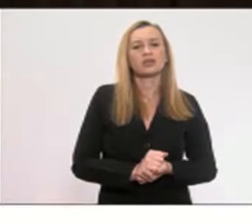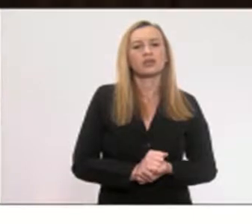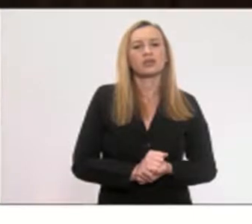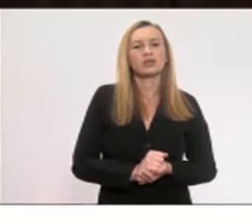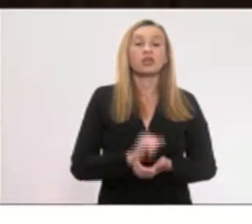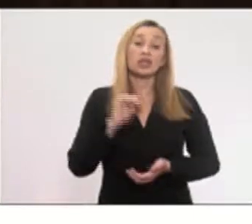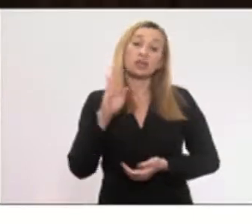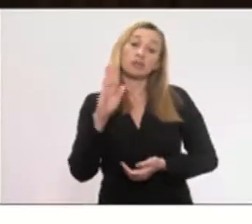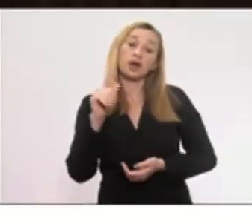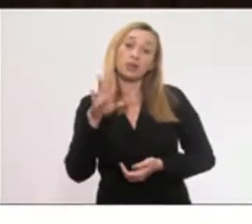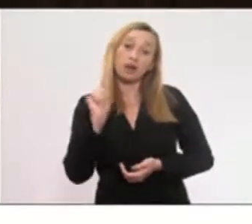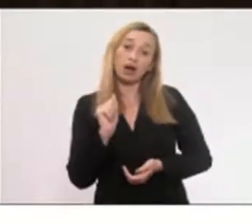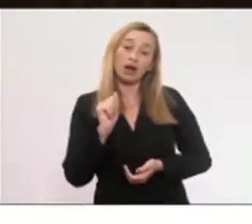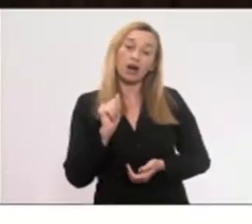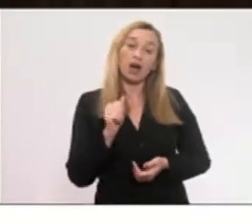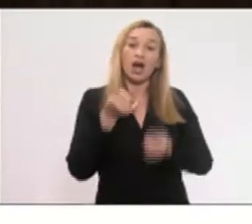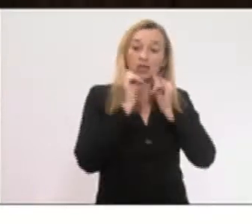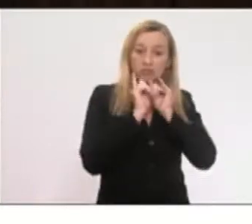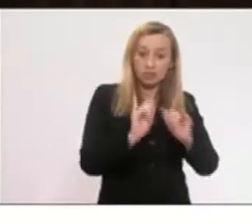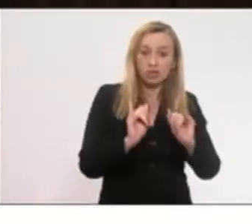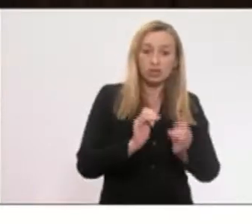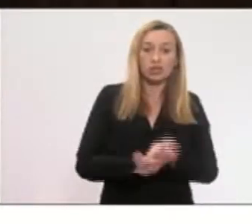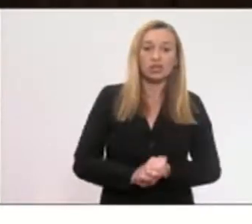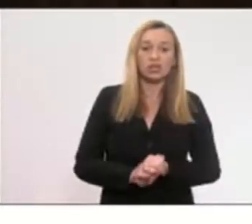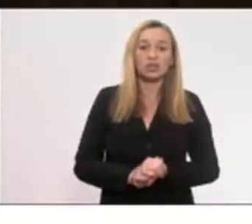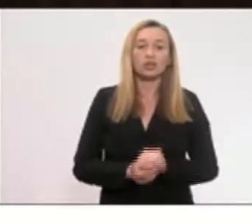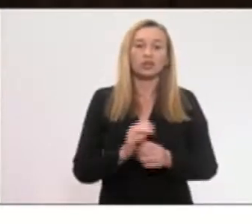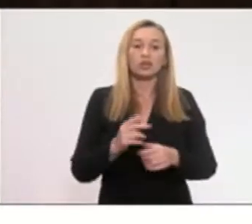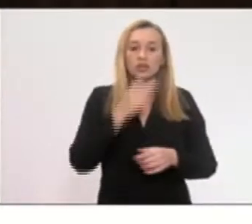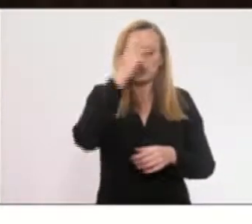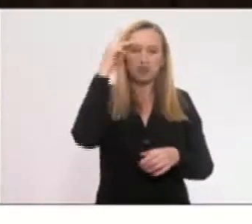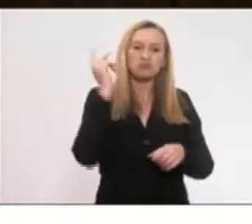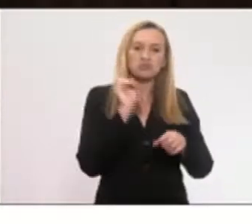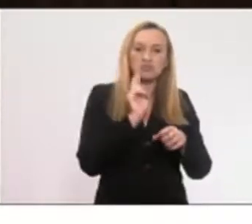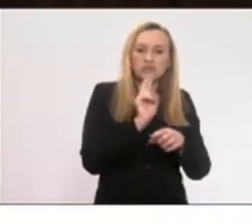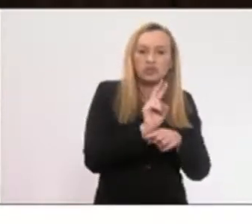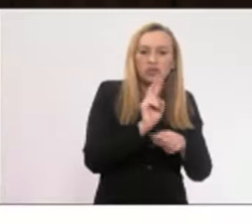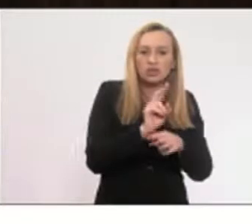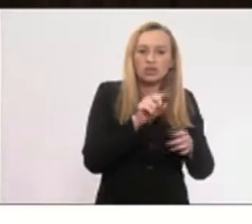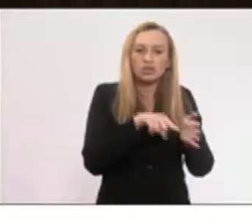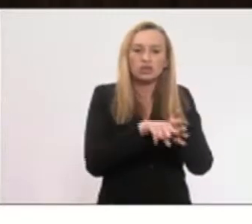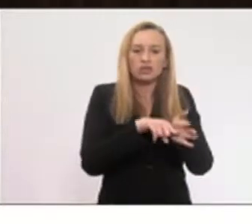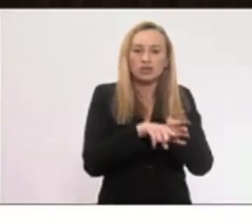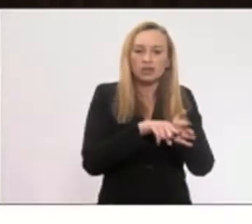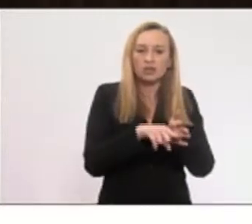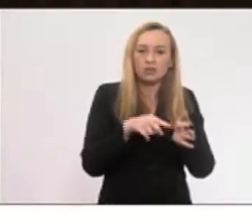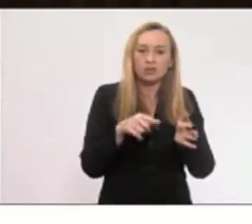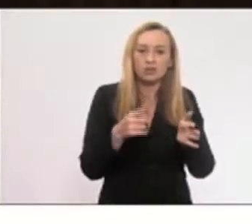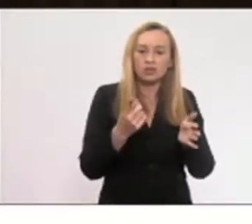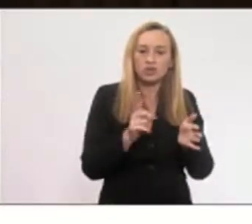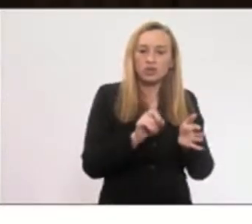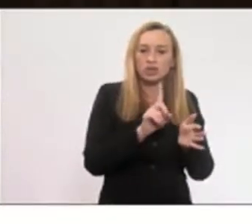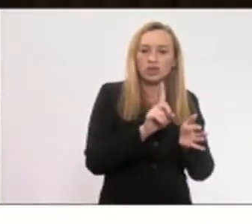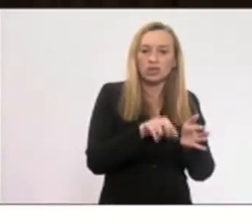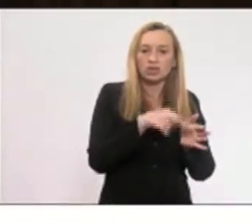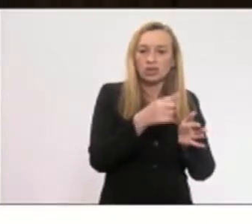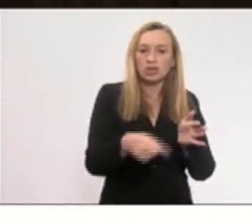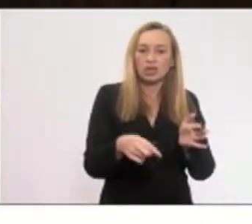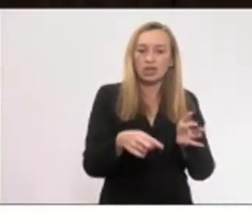O IBAMA anuncia onde fiscais vão reprimir os crimes ambientais. Veja,